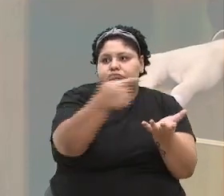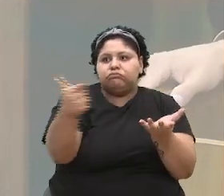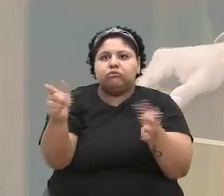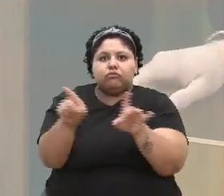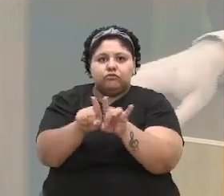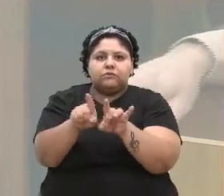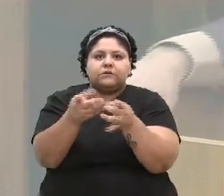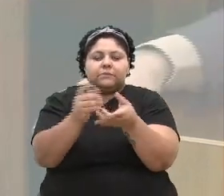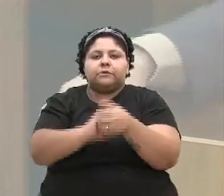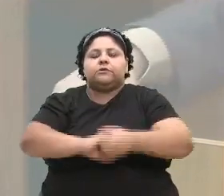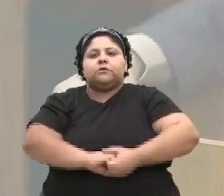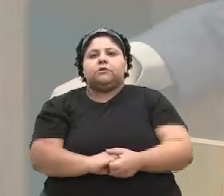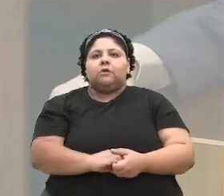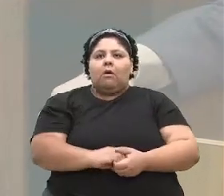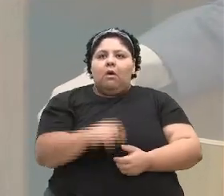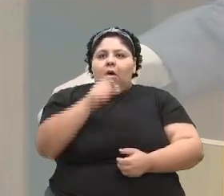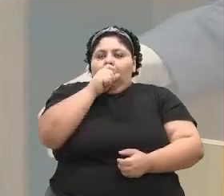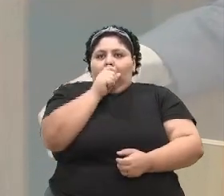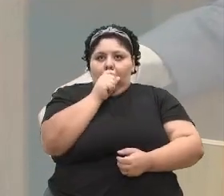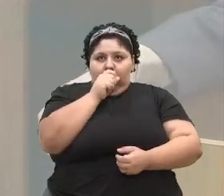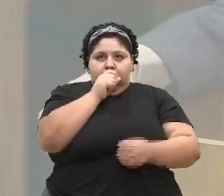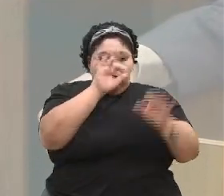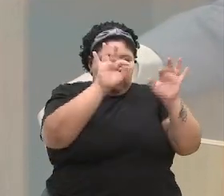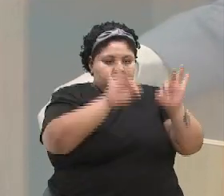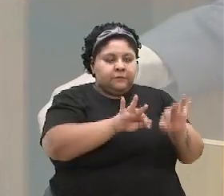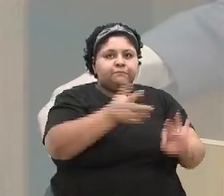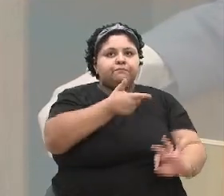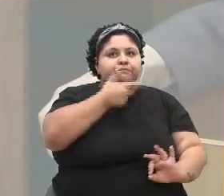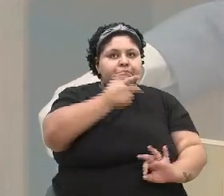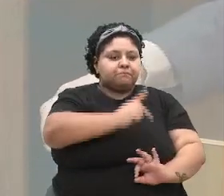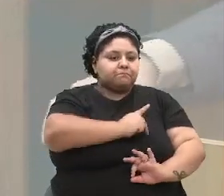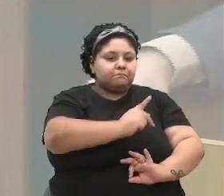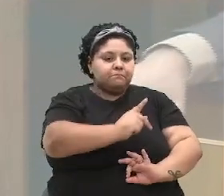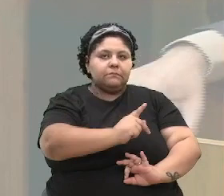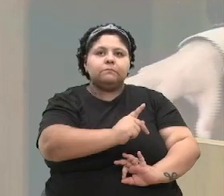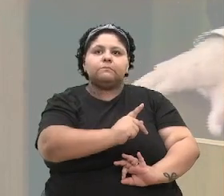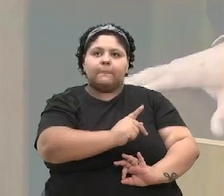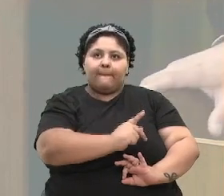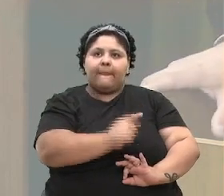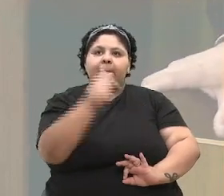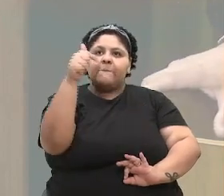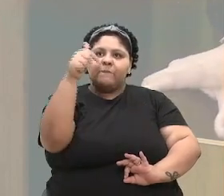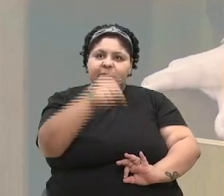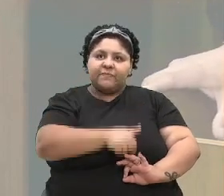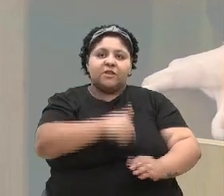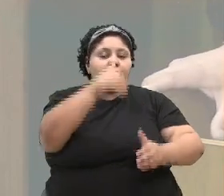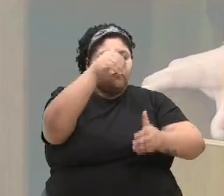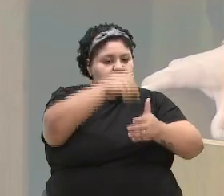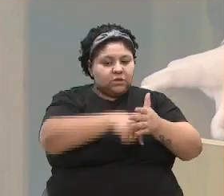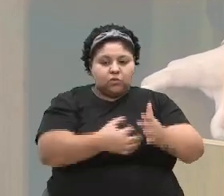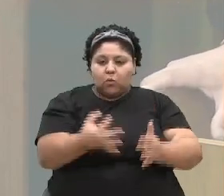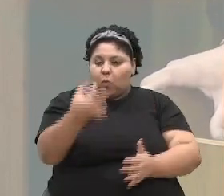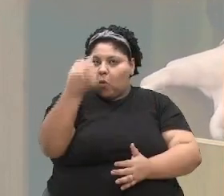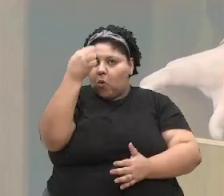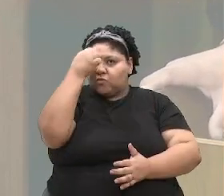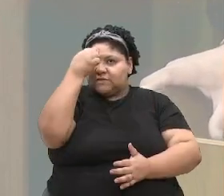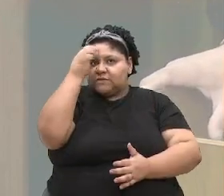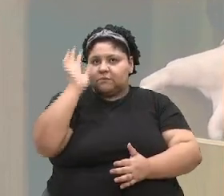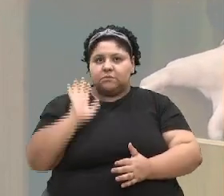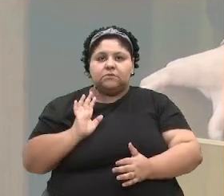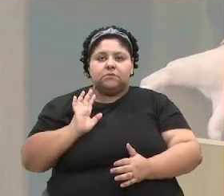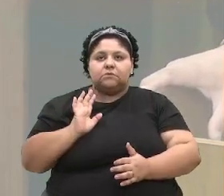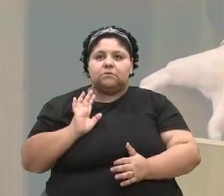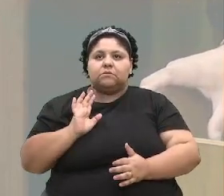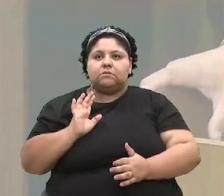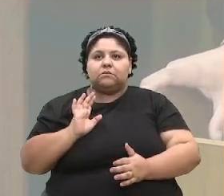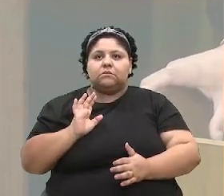outros. Encerro aqui minha fala, presidente, que estarei aqui votando consciente,